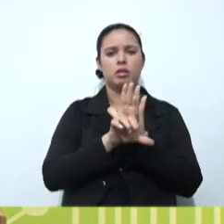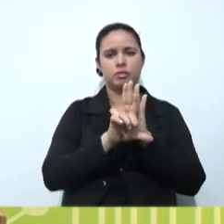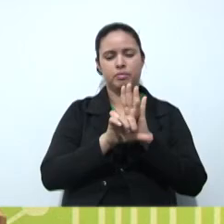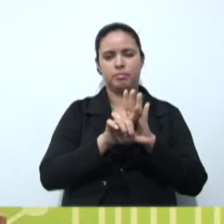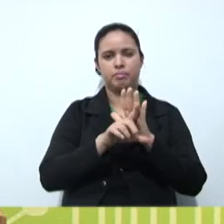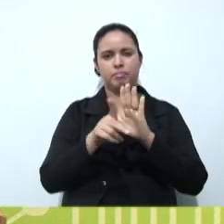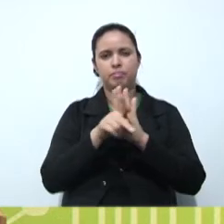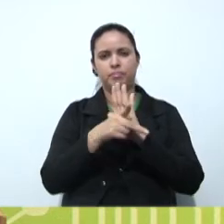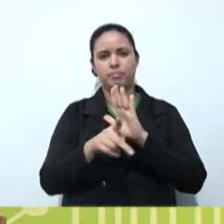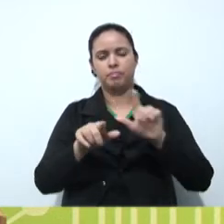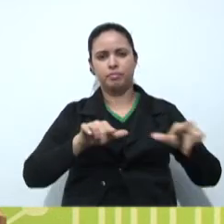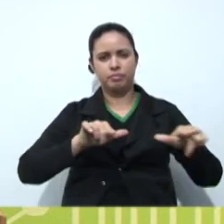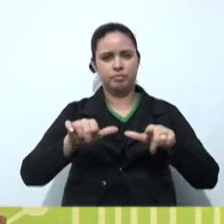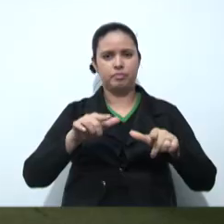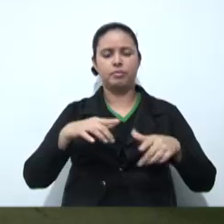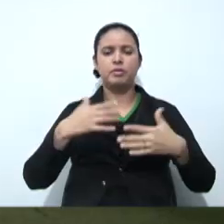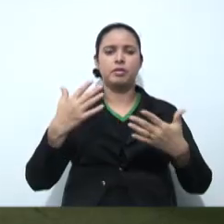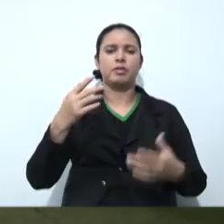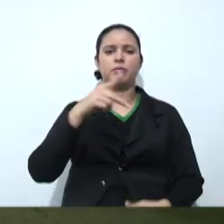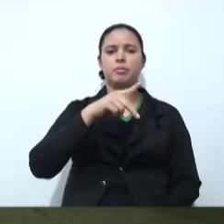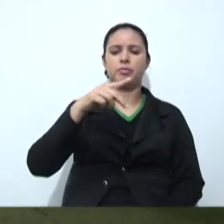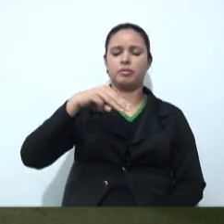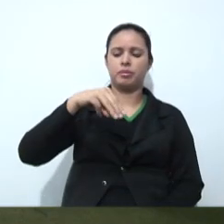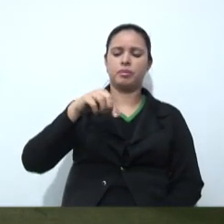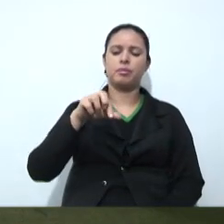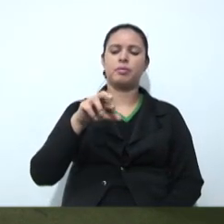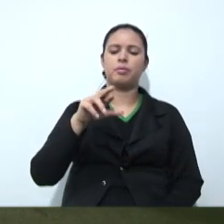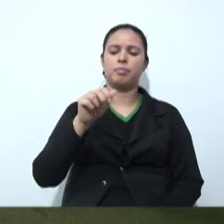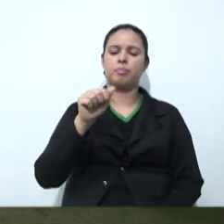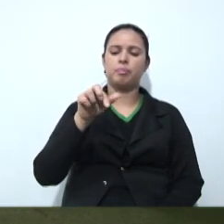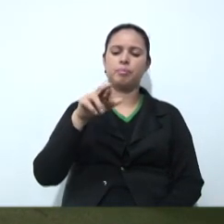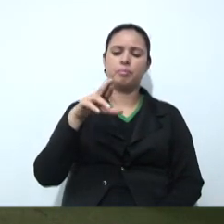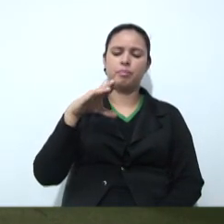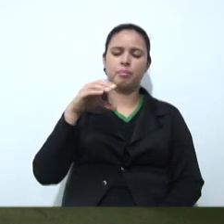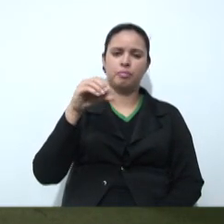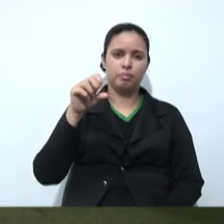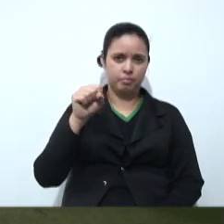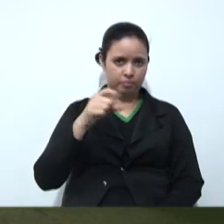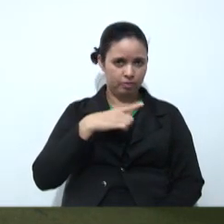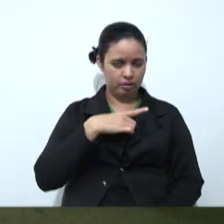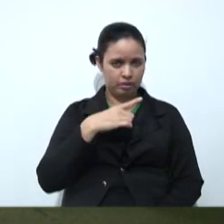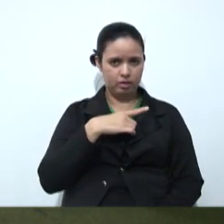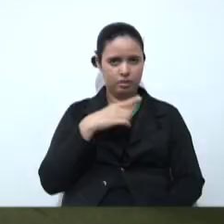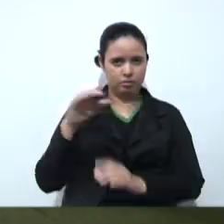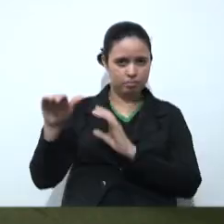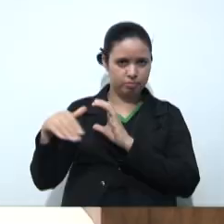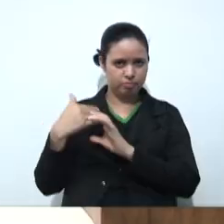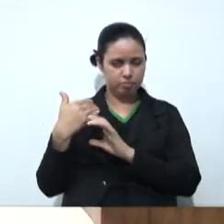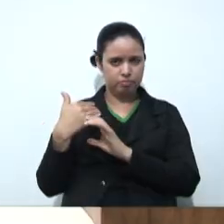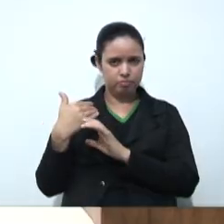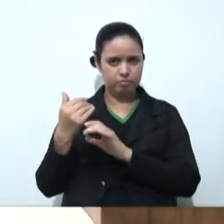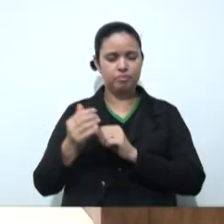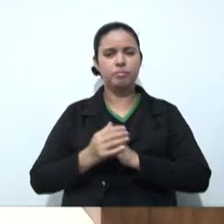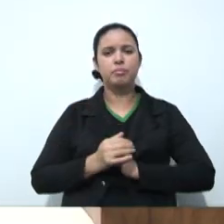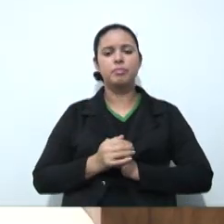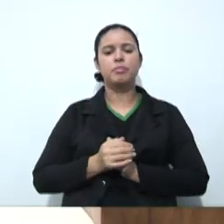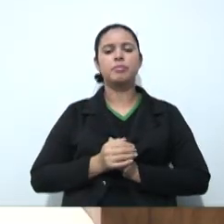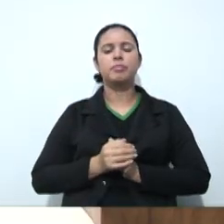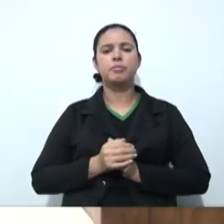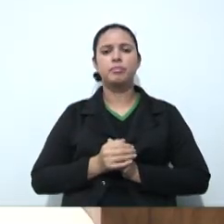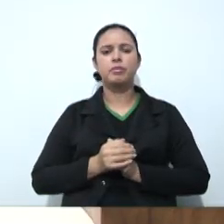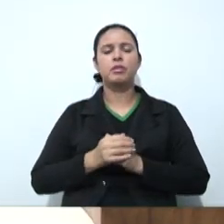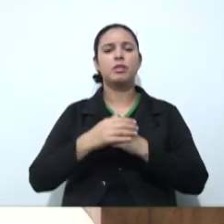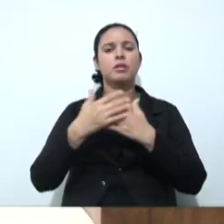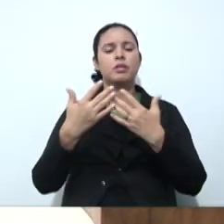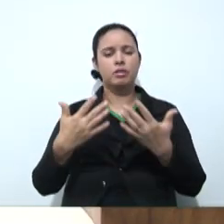Como é que estamos aí? Tem recadinho para a galera? O pessoal mandou? Como é que foi aí? A gente está chamando a atenção aqui